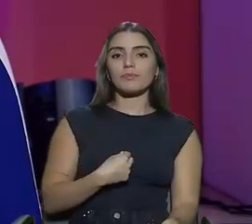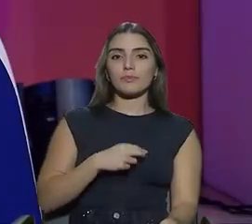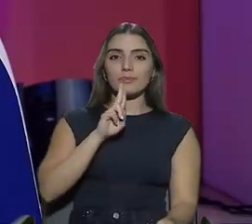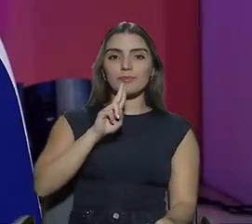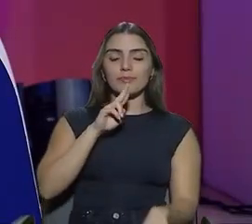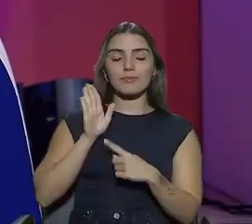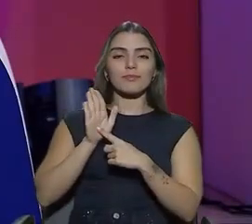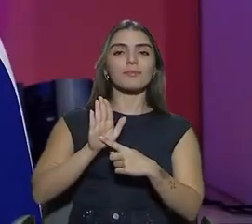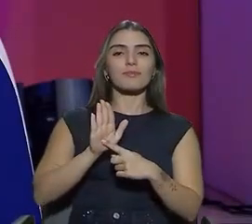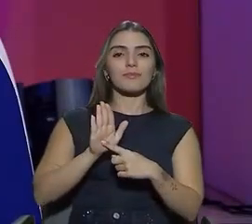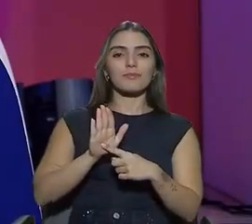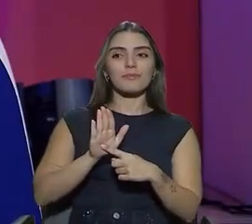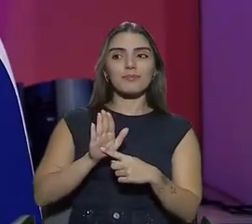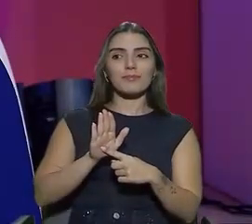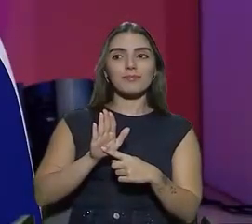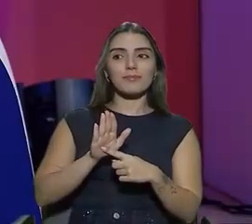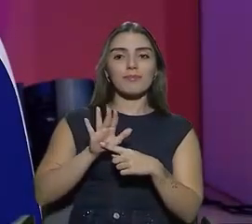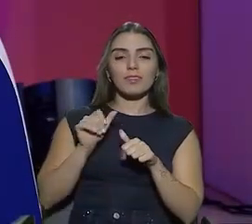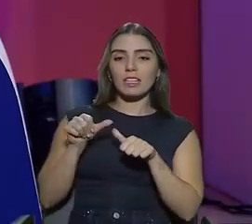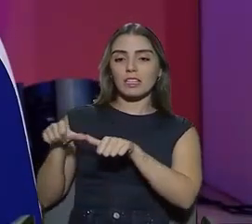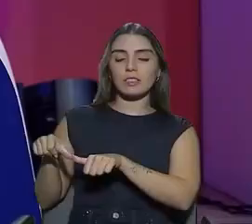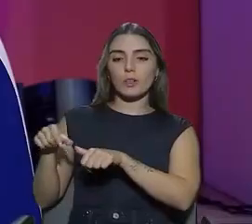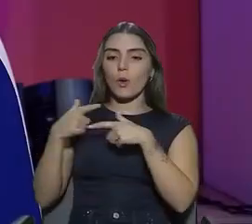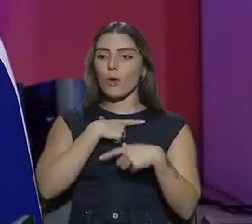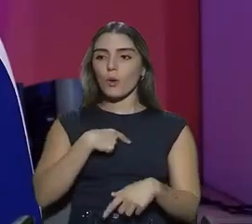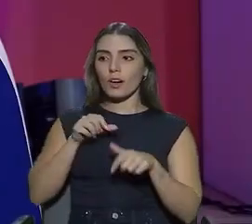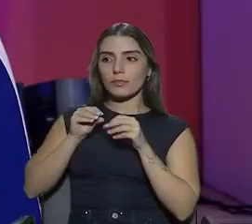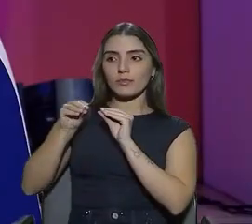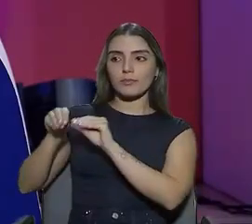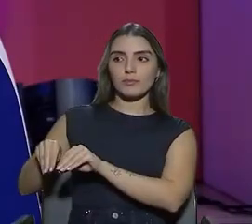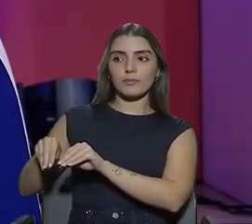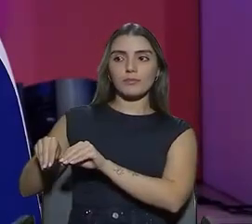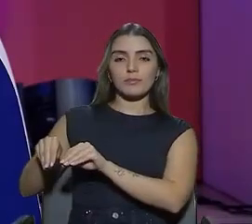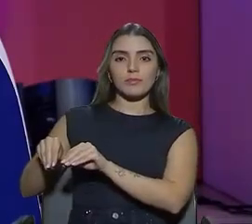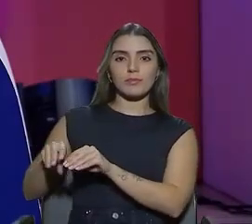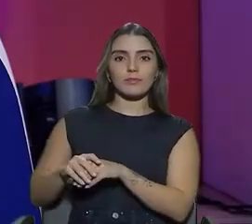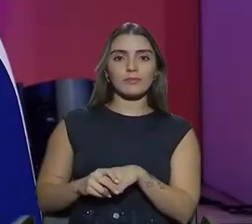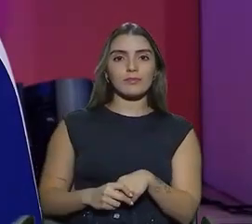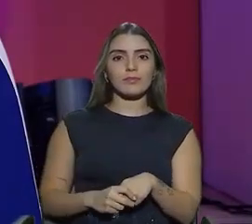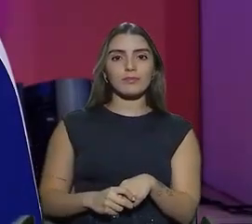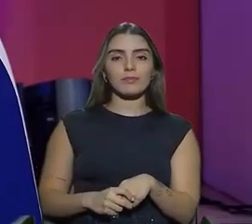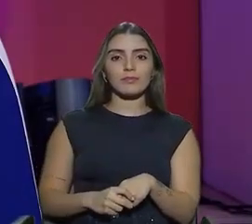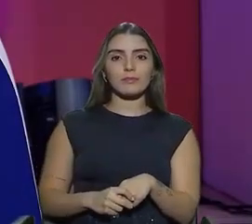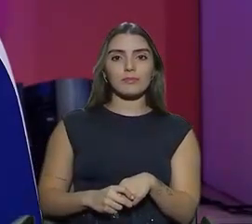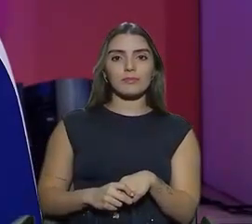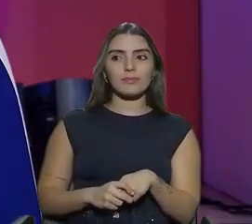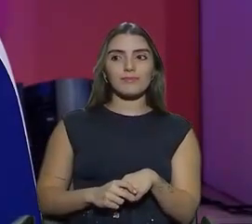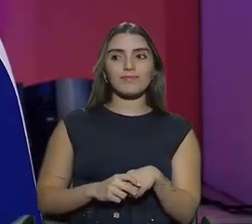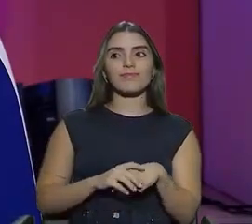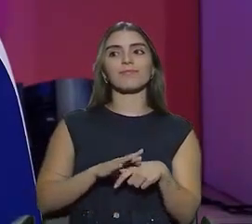meu colazinho ali com as conchas, com as coisinhas assim, os búzios. E beleza. Daqui a